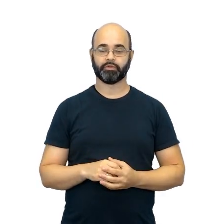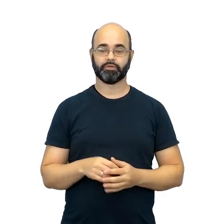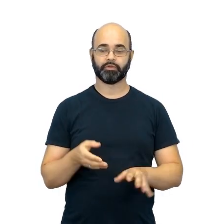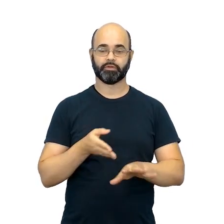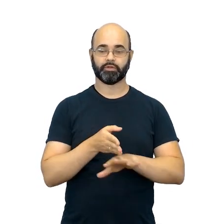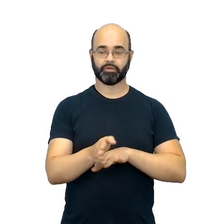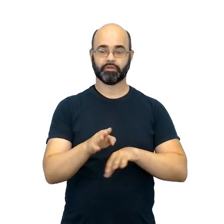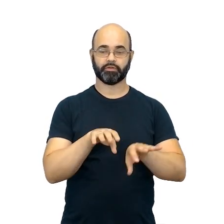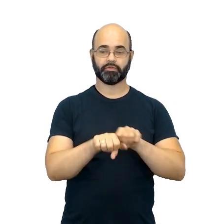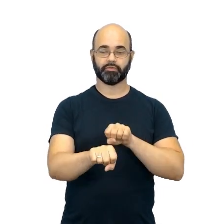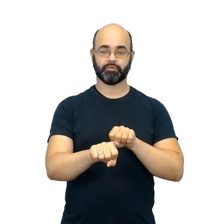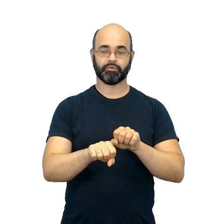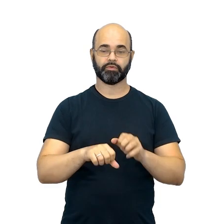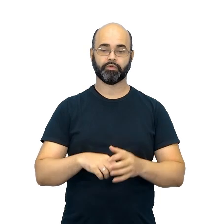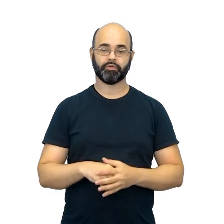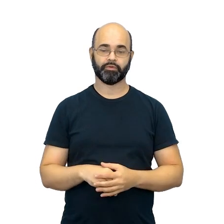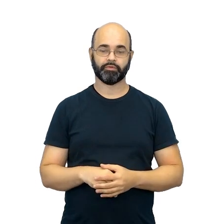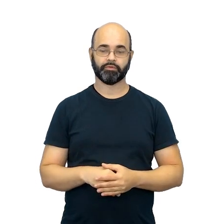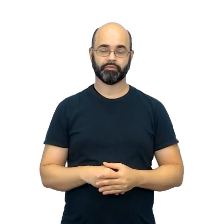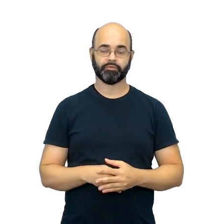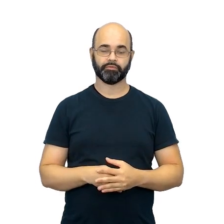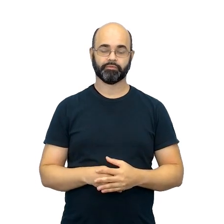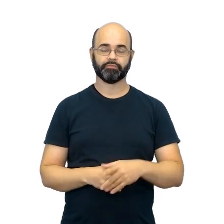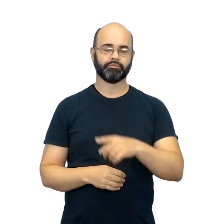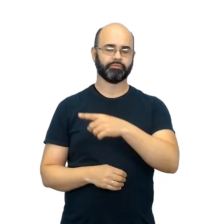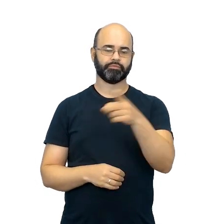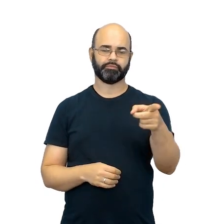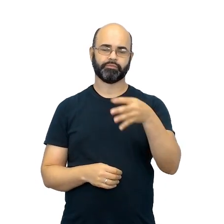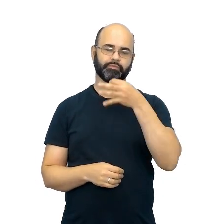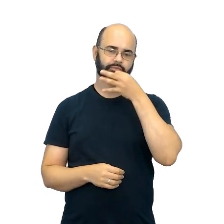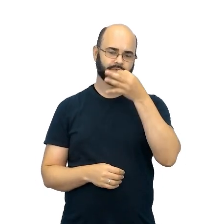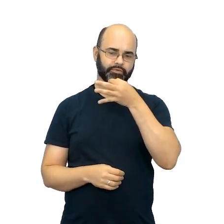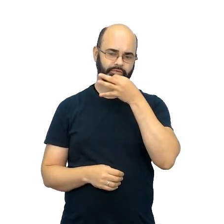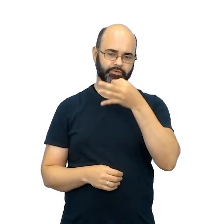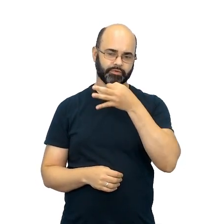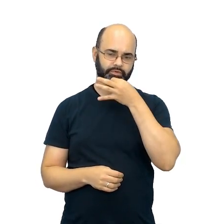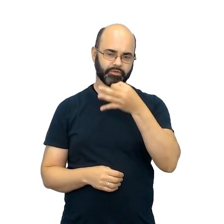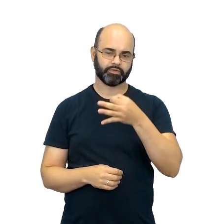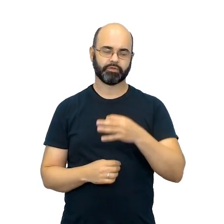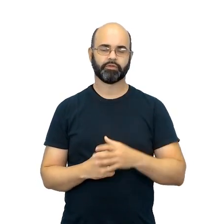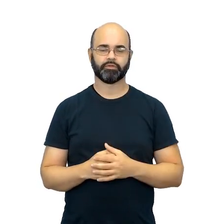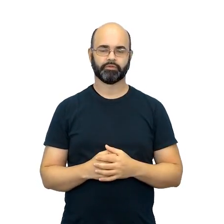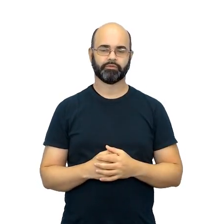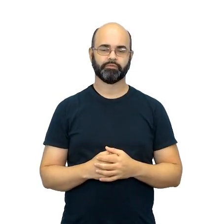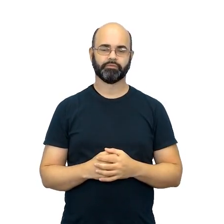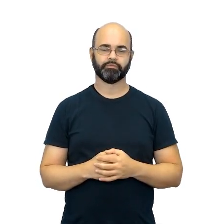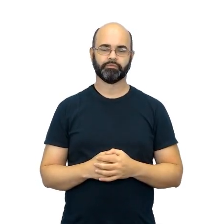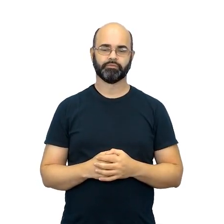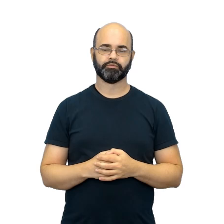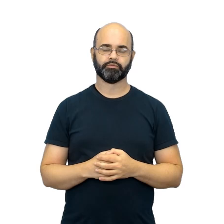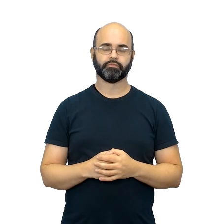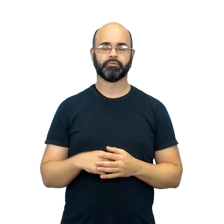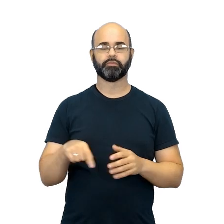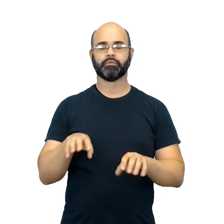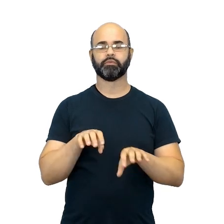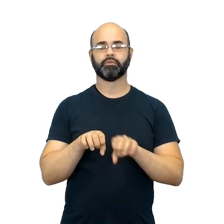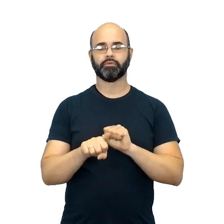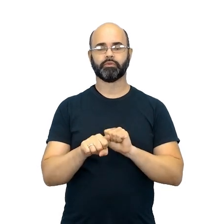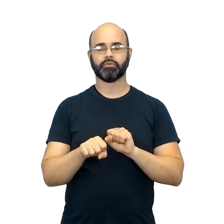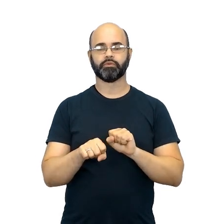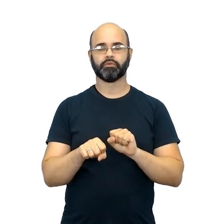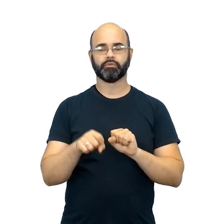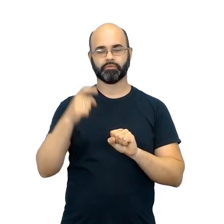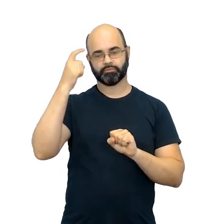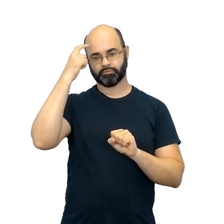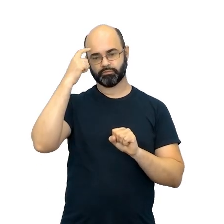do qual, né, nós partimos de sugestões de vocês e estamos proporcionando, né, essa formação pensando no ensino